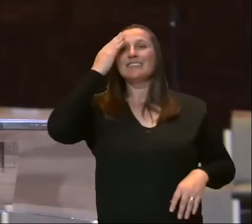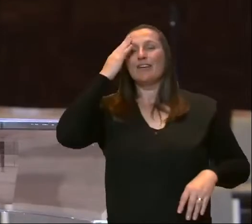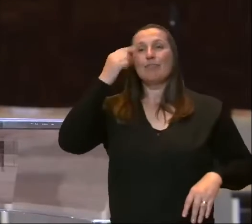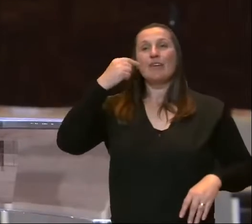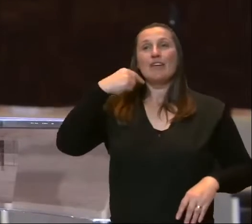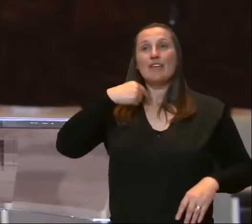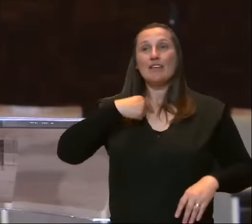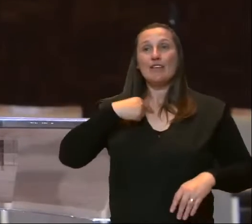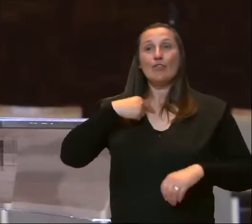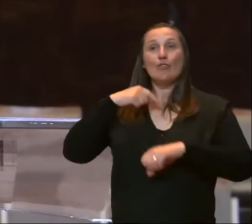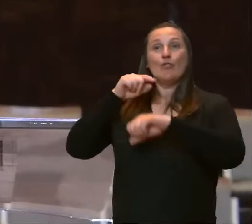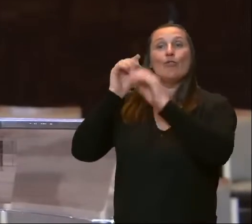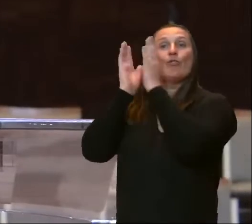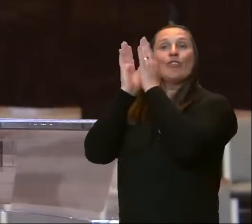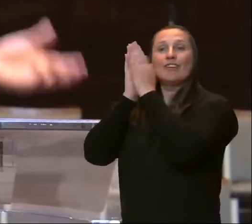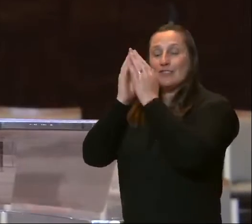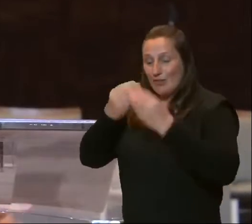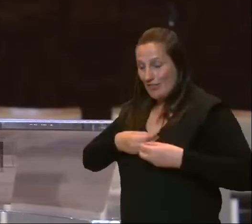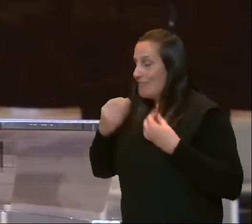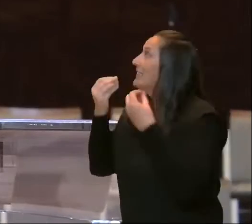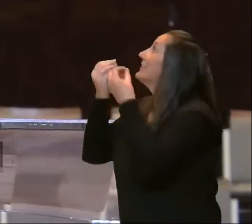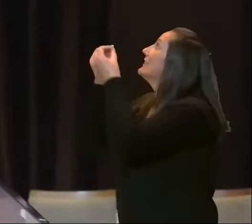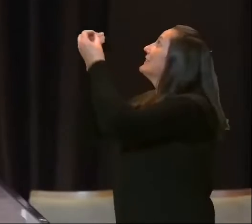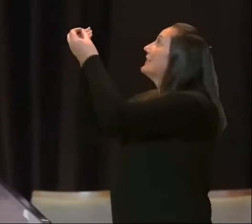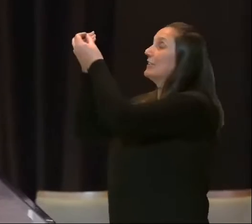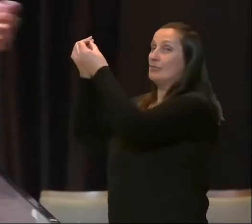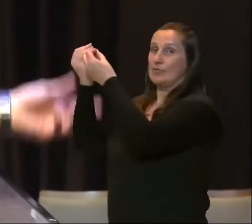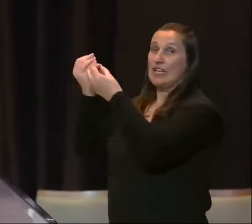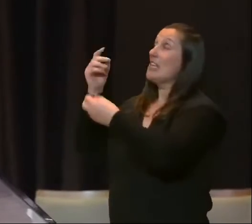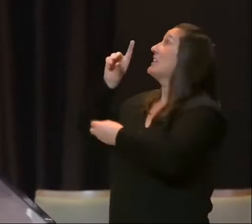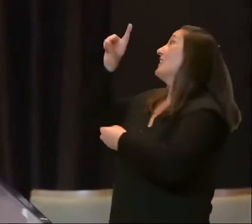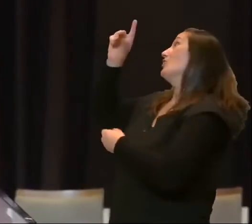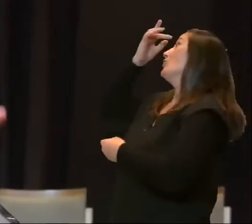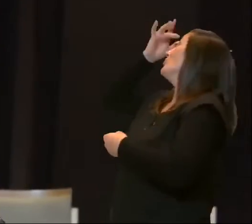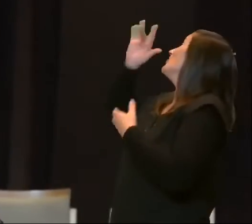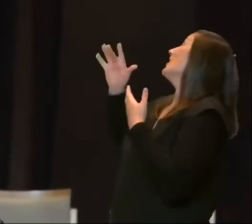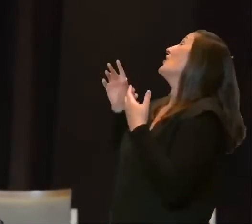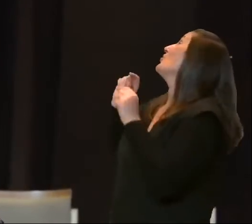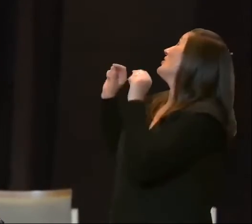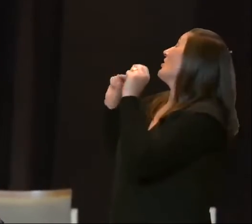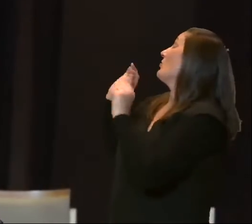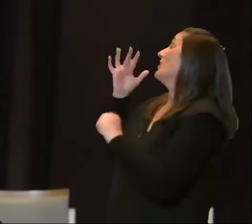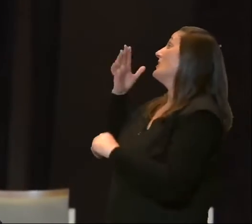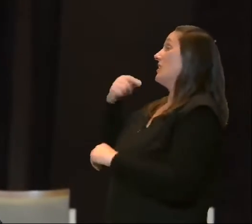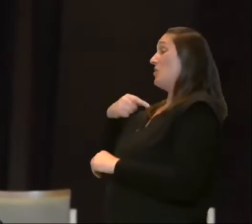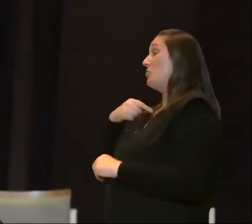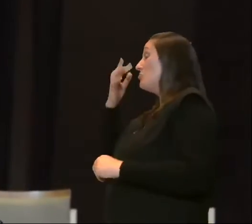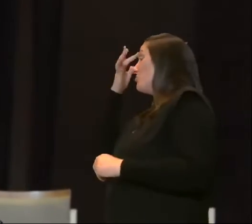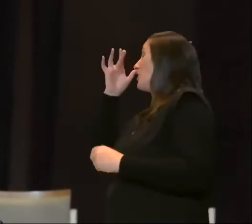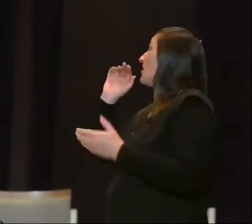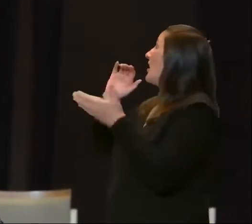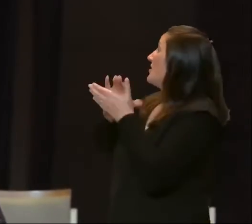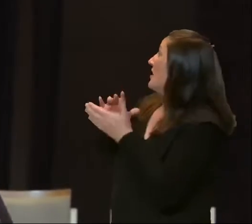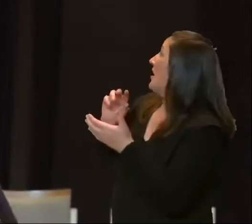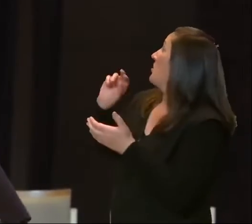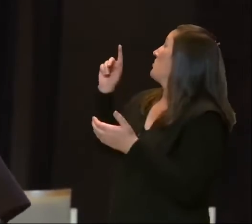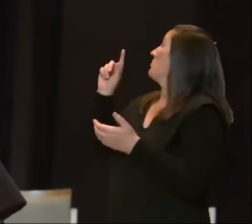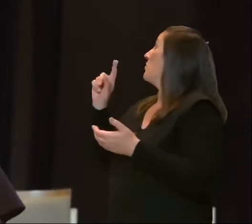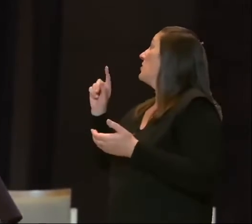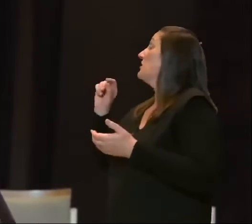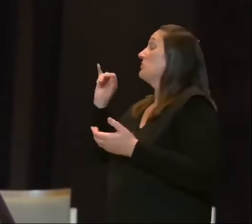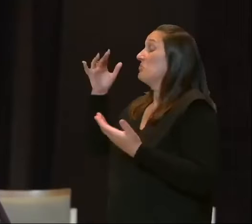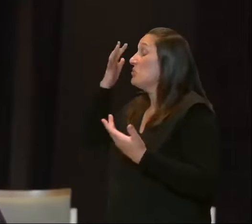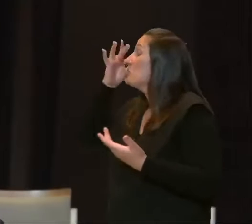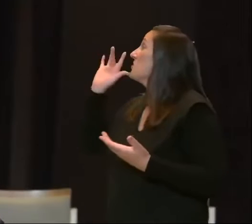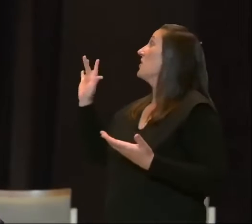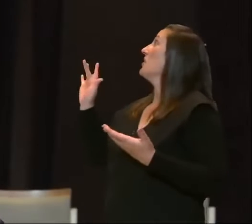entrega. Deus, eu não sei o que vai acontecer, se eu não vou casar, se eu vou casar, se eu vou ficar sozinho. Deus, eu entrego. Se vai ser com quem eu quero,